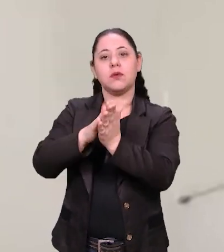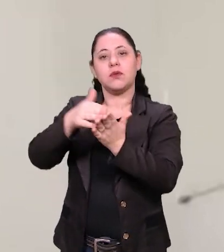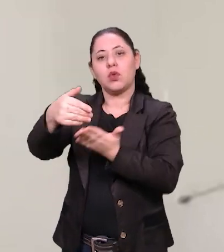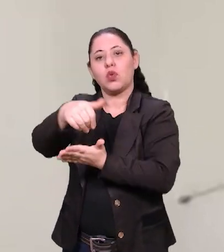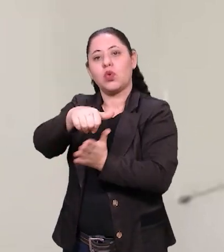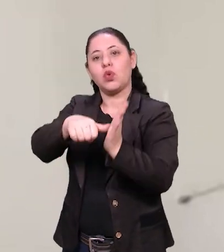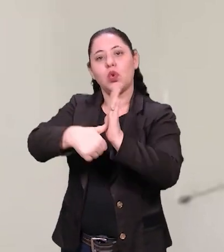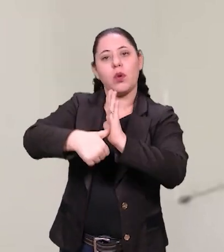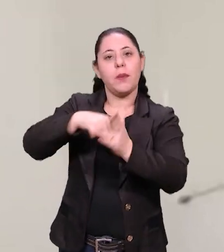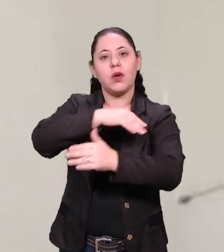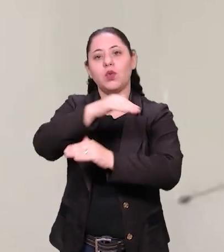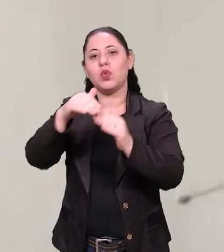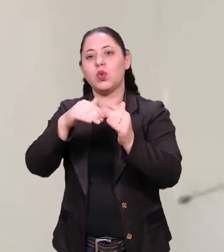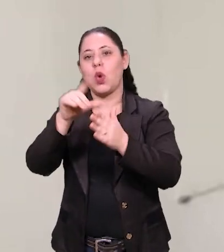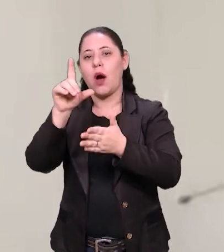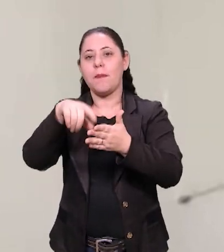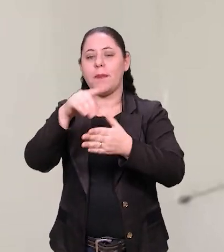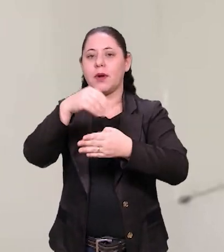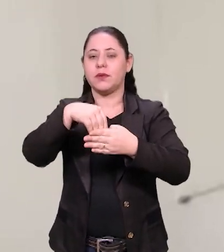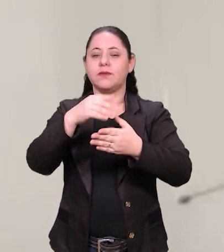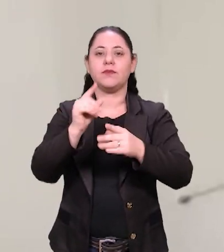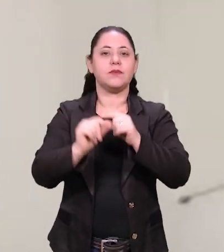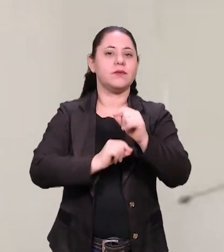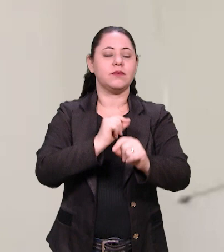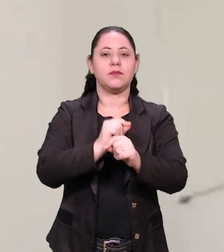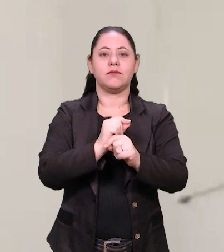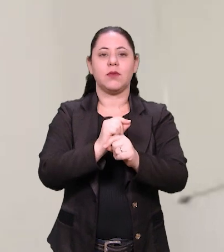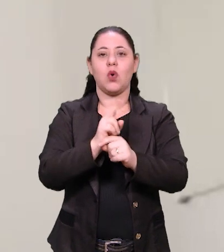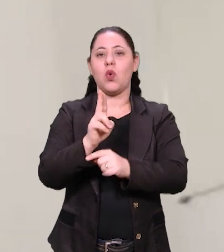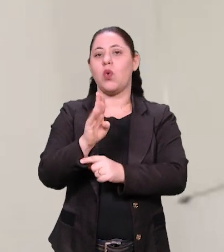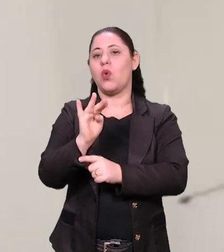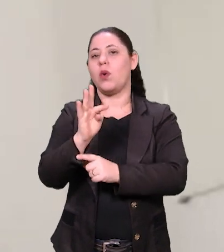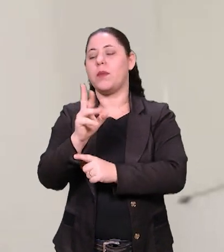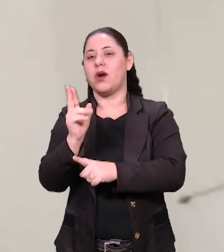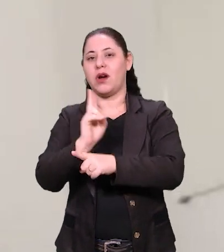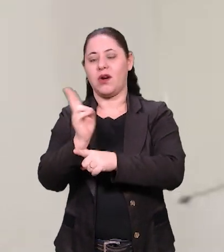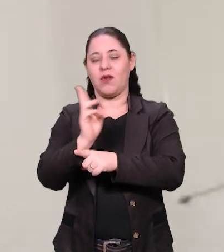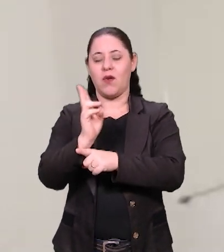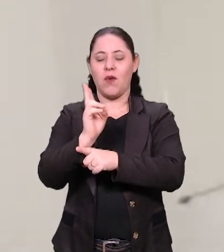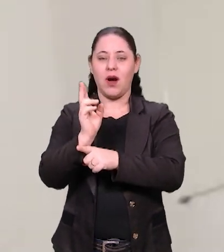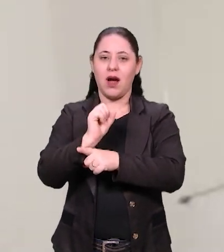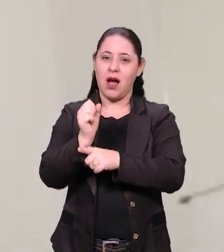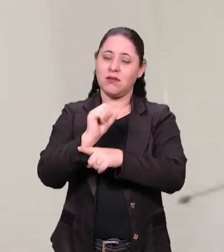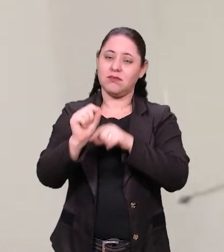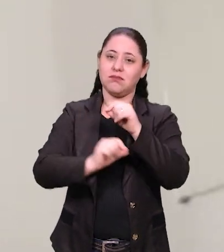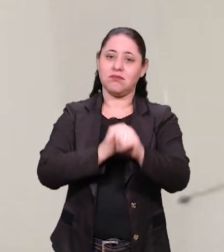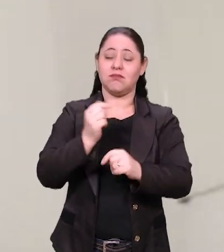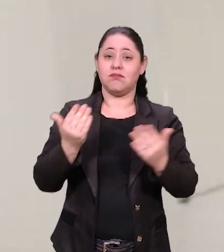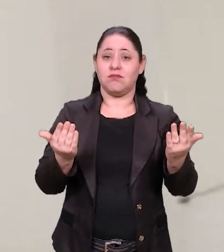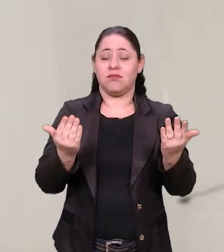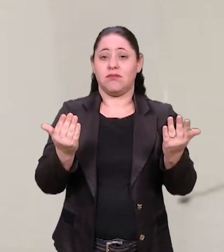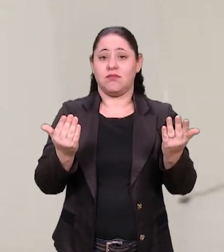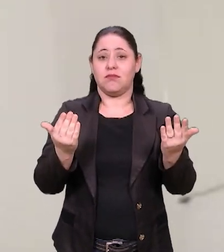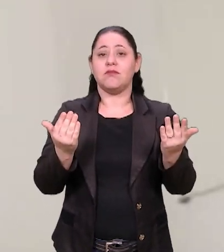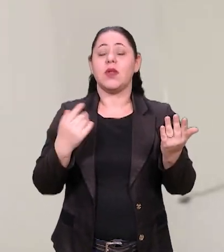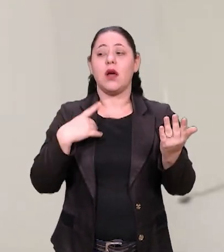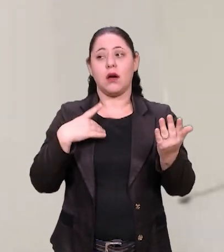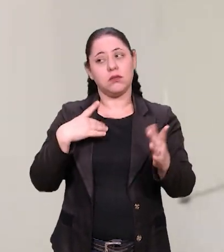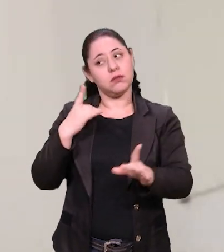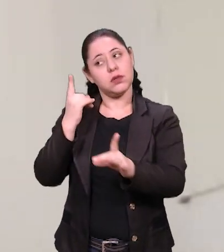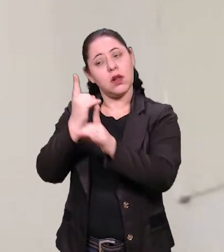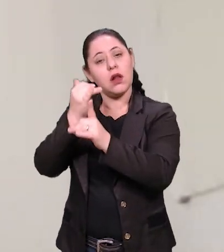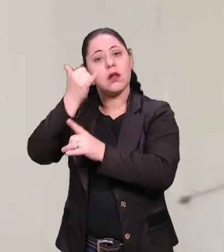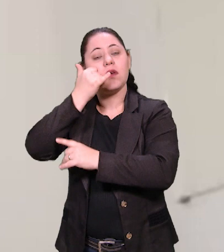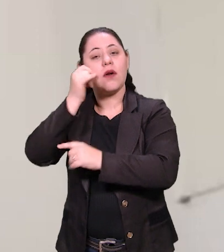é fácil, né? Esqueci no Uber, né? Caiu do bolso, eu não vi. Desde até eu entrar em contato com o motorista, ele tinha feito outras corridas, aí